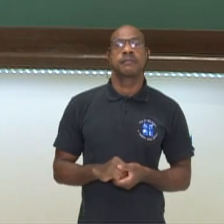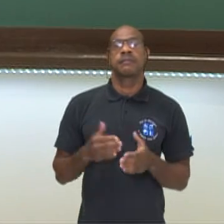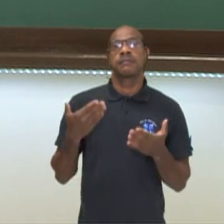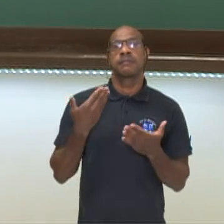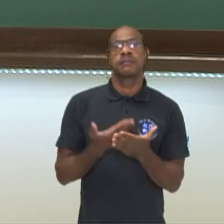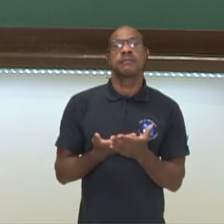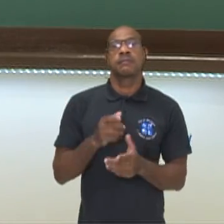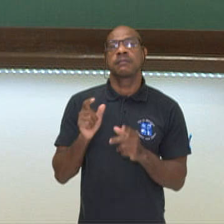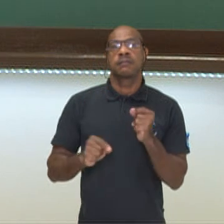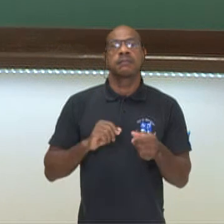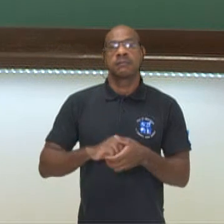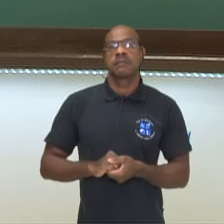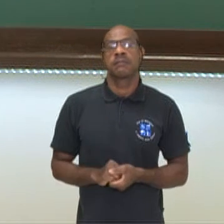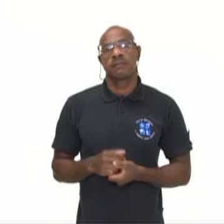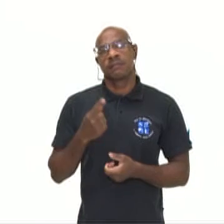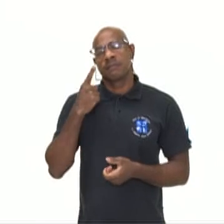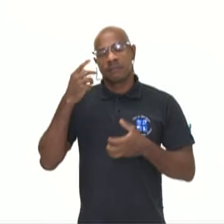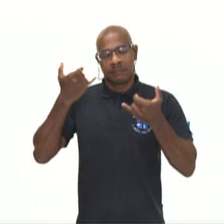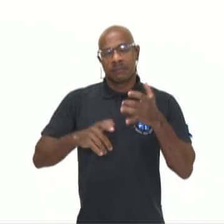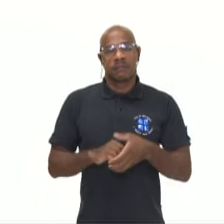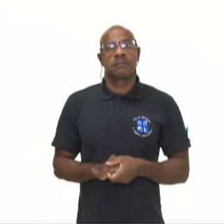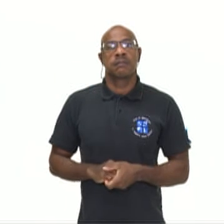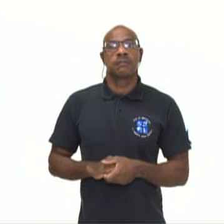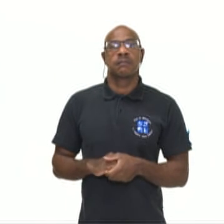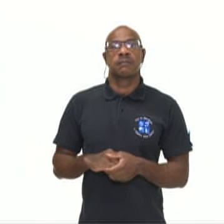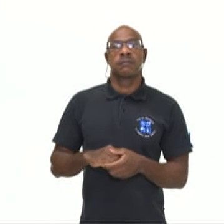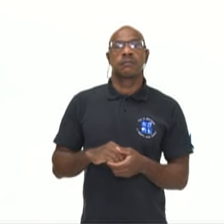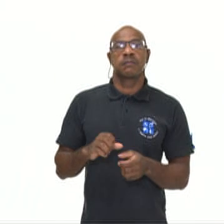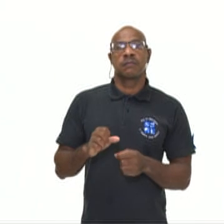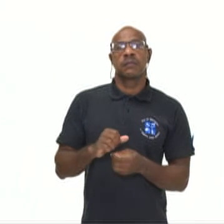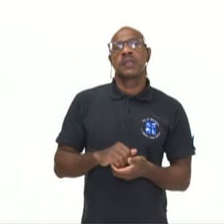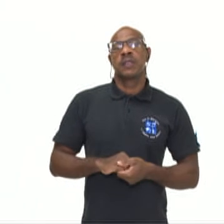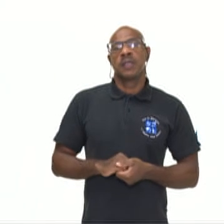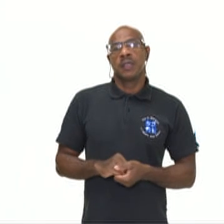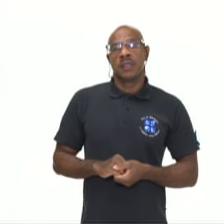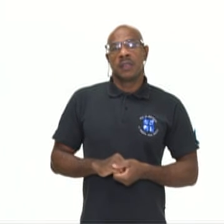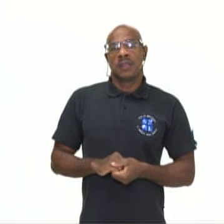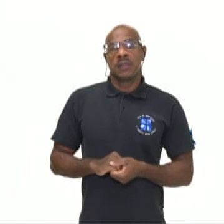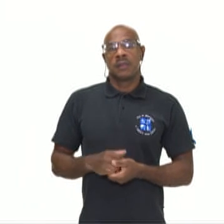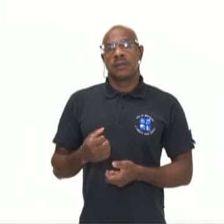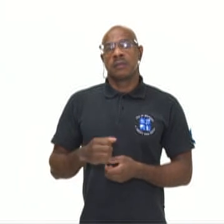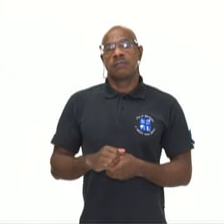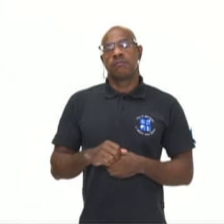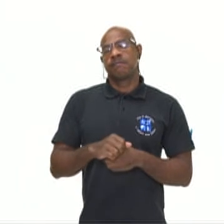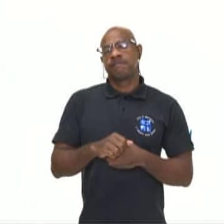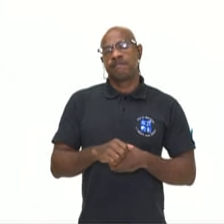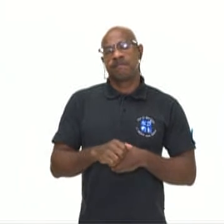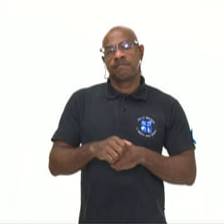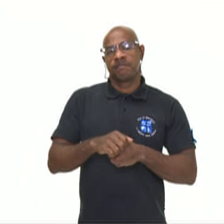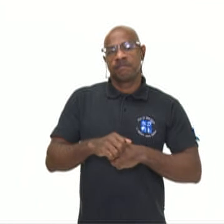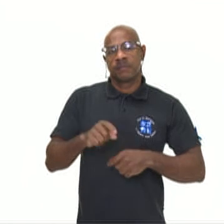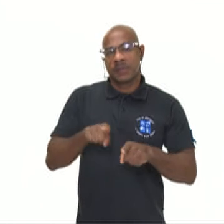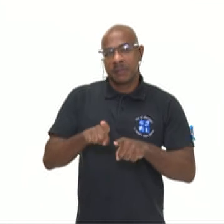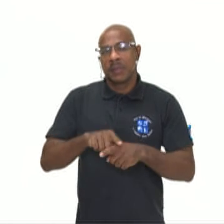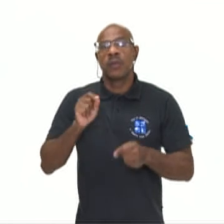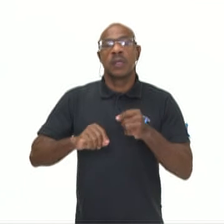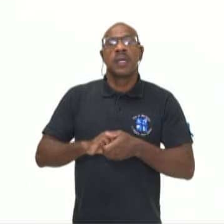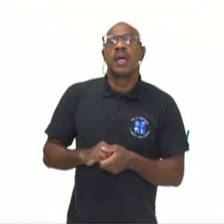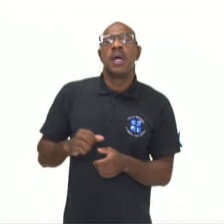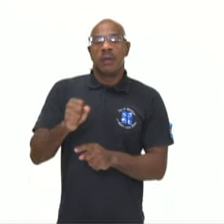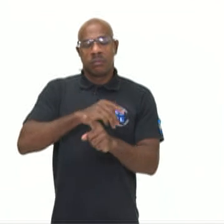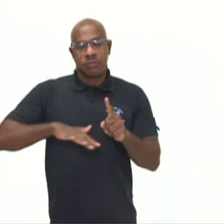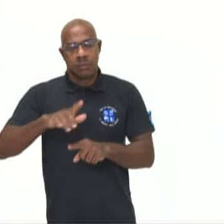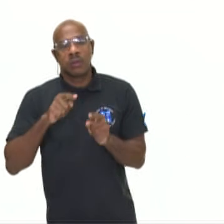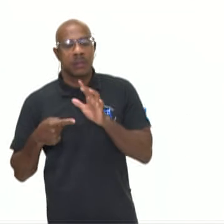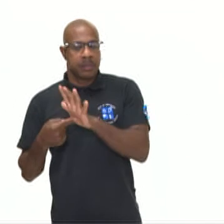aula, nós vimos que o estado de bem-estar social pretende intervir no domínio econômico para